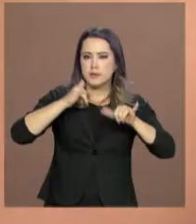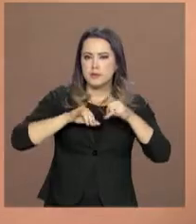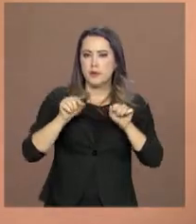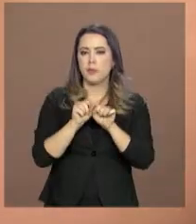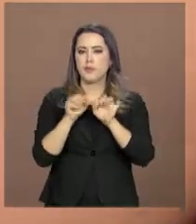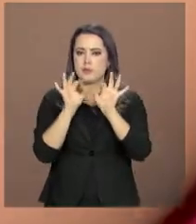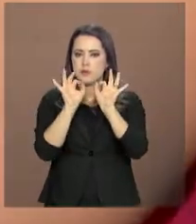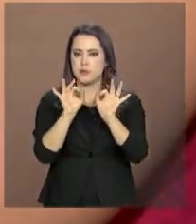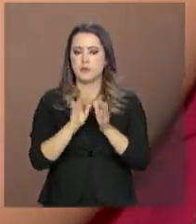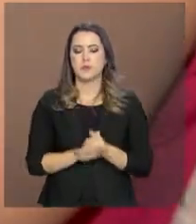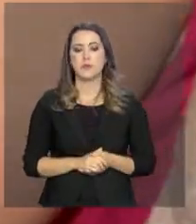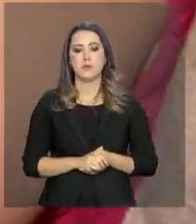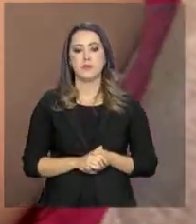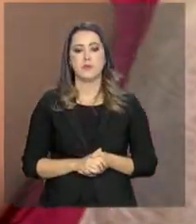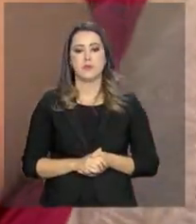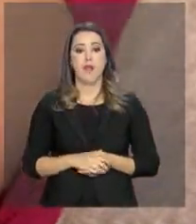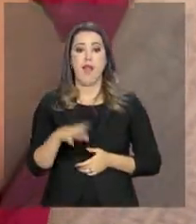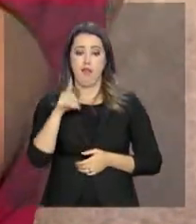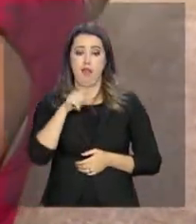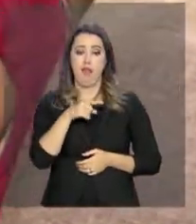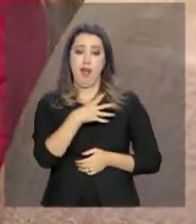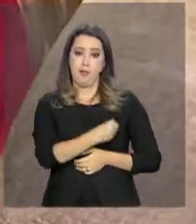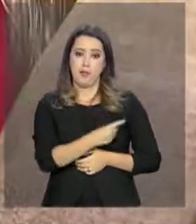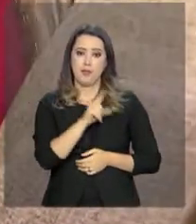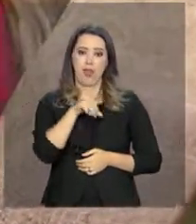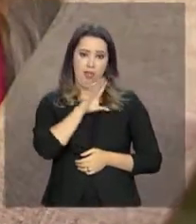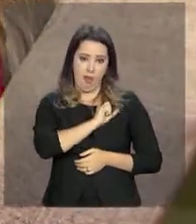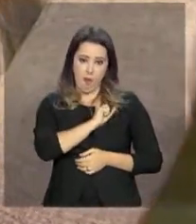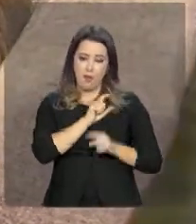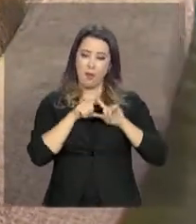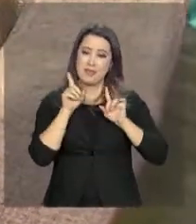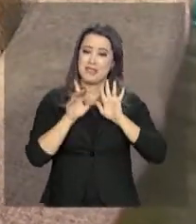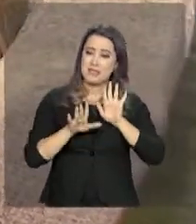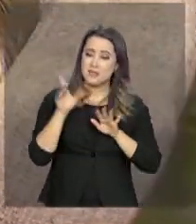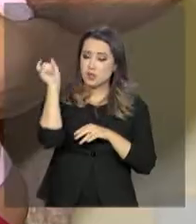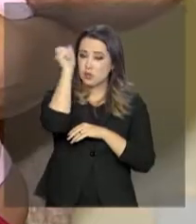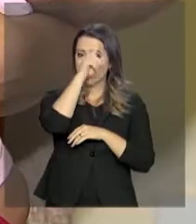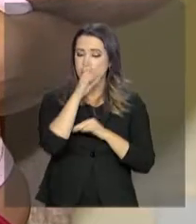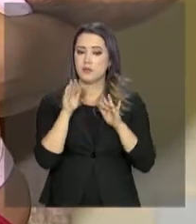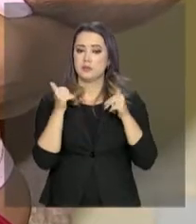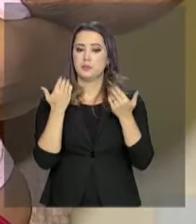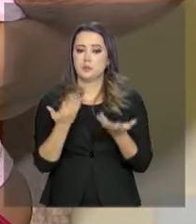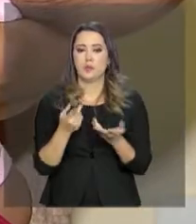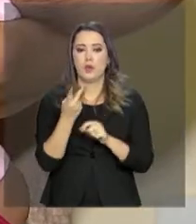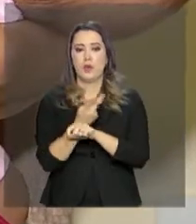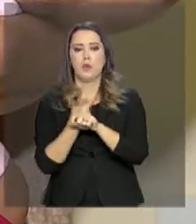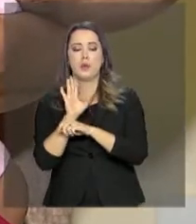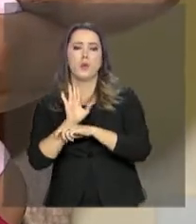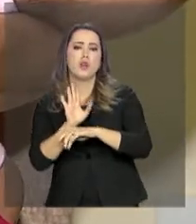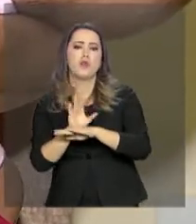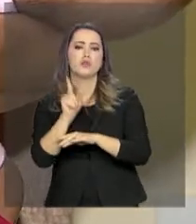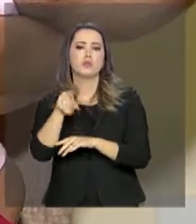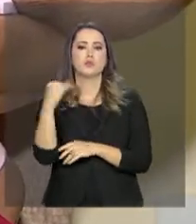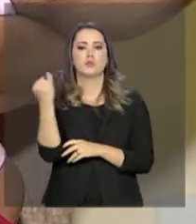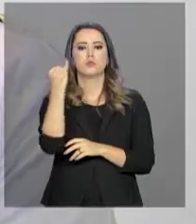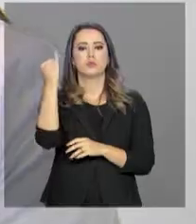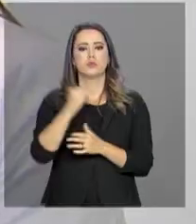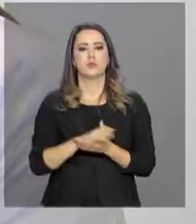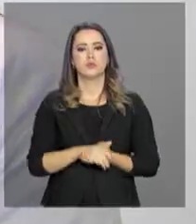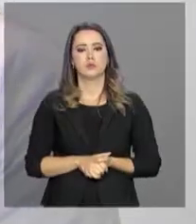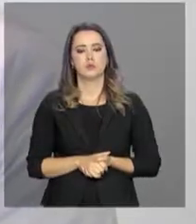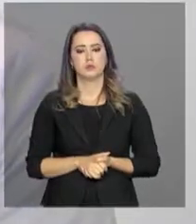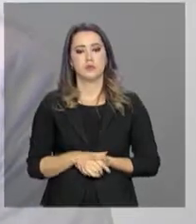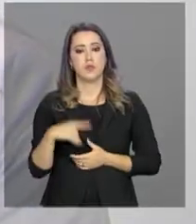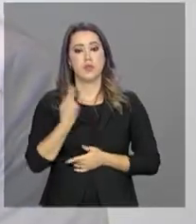a amamentar é um ato de amor mas pode não ser tão simples quanto parece por isso procurar ajuda é fundamental a gente